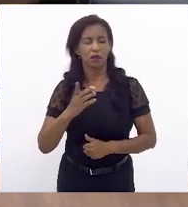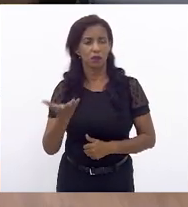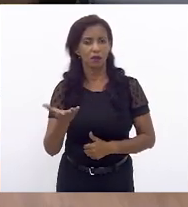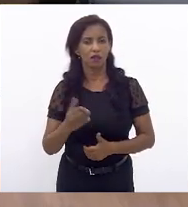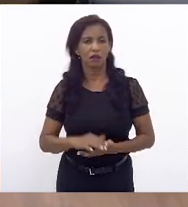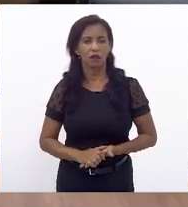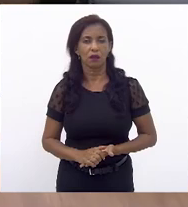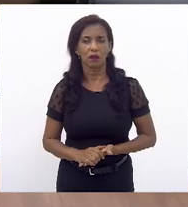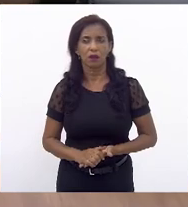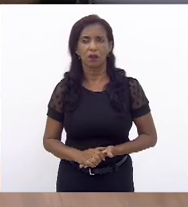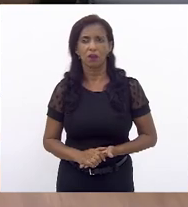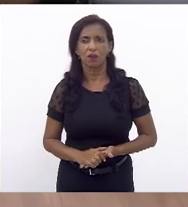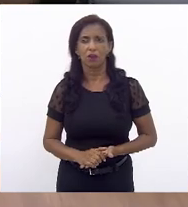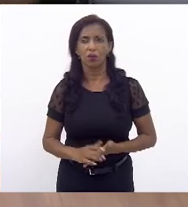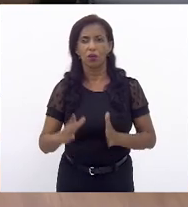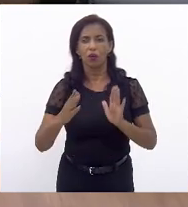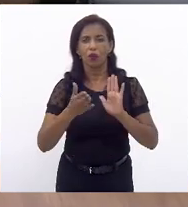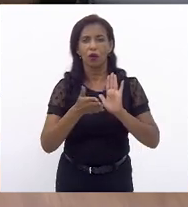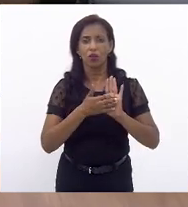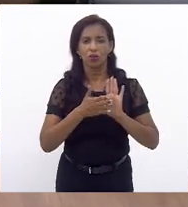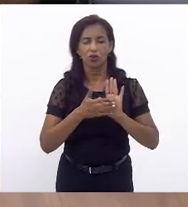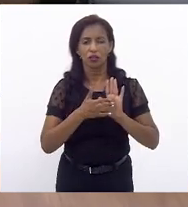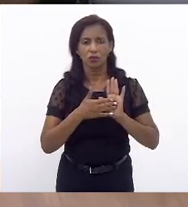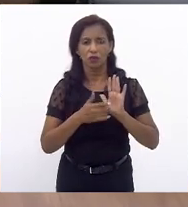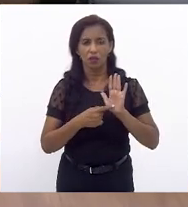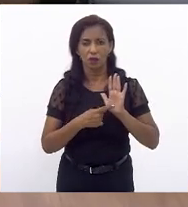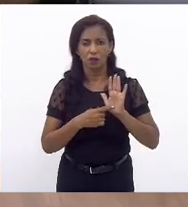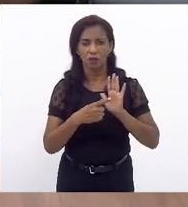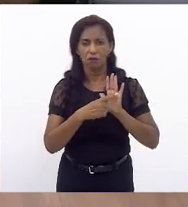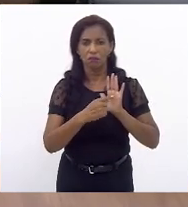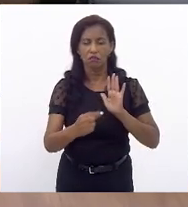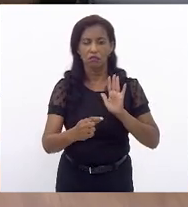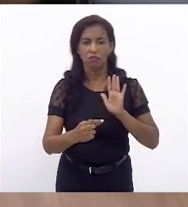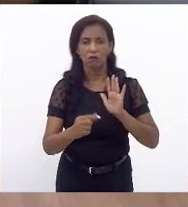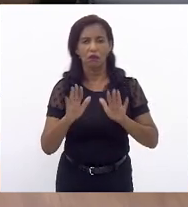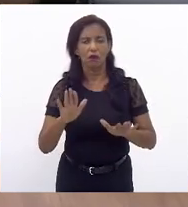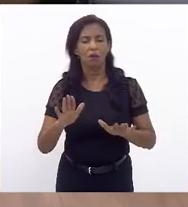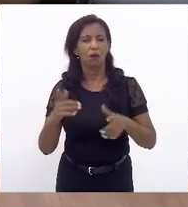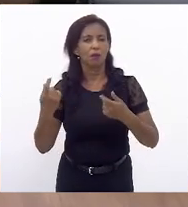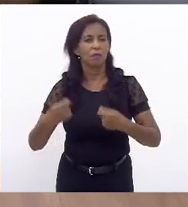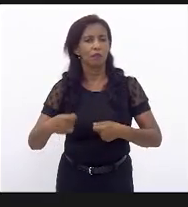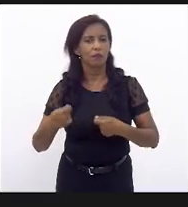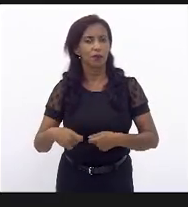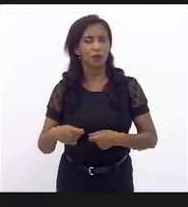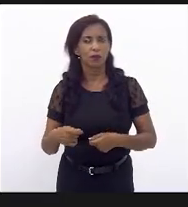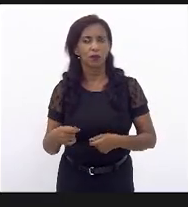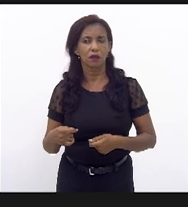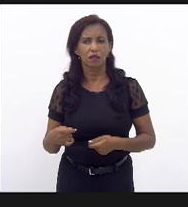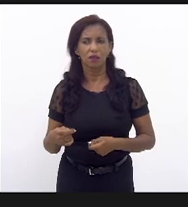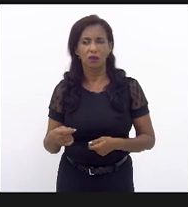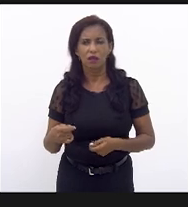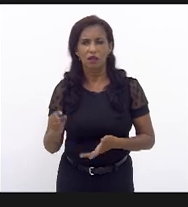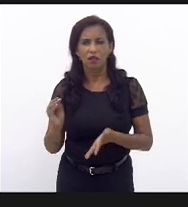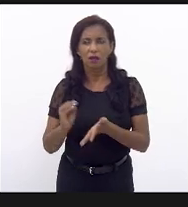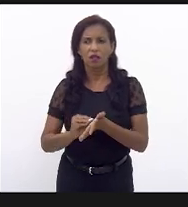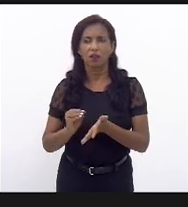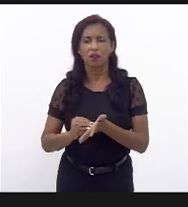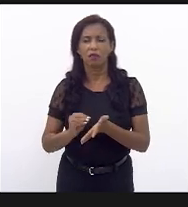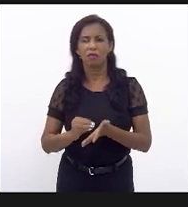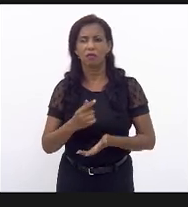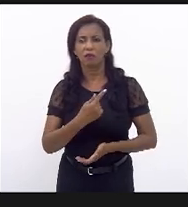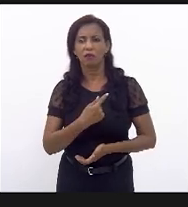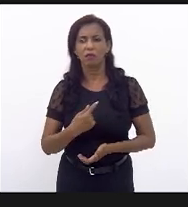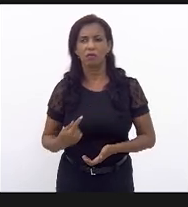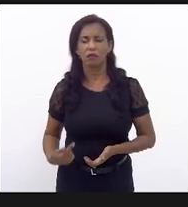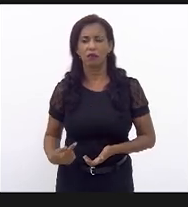tem os candidatos ao conselheiro. Mas, no entanto, a gente percebe que não há qualquer traquejo jurídico,